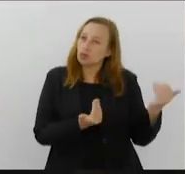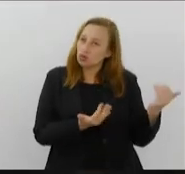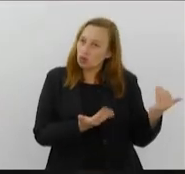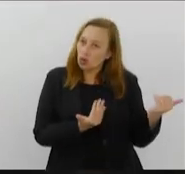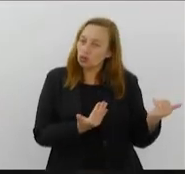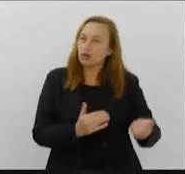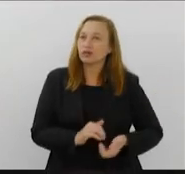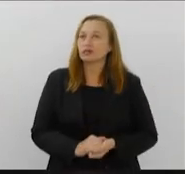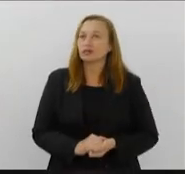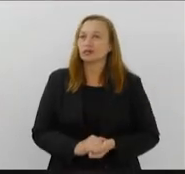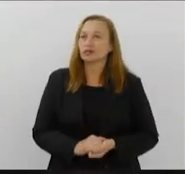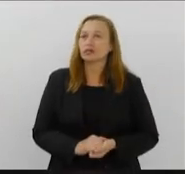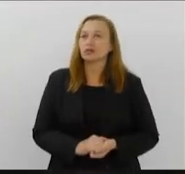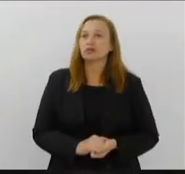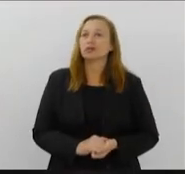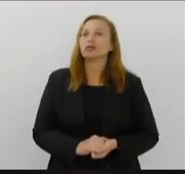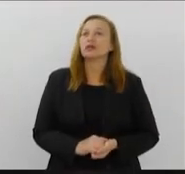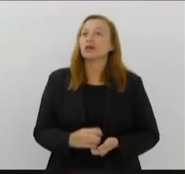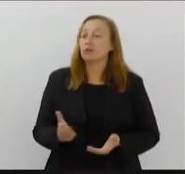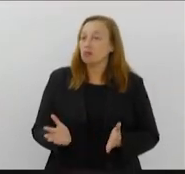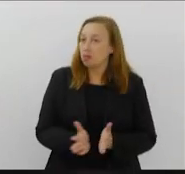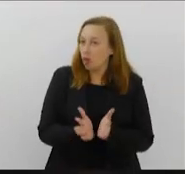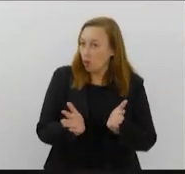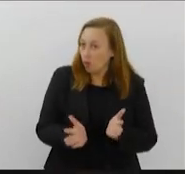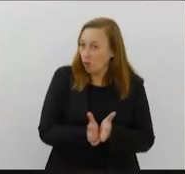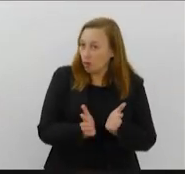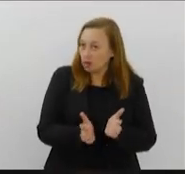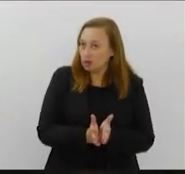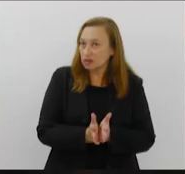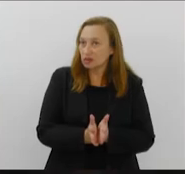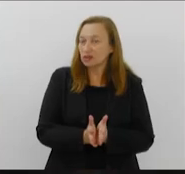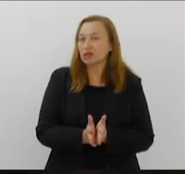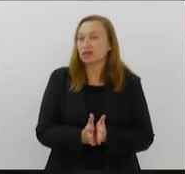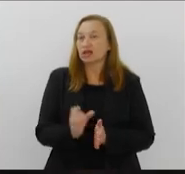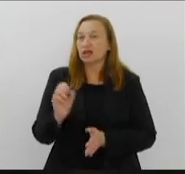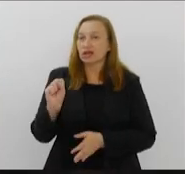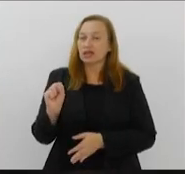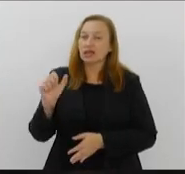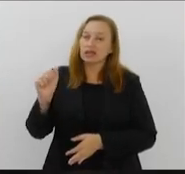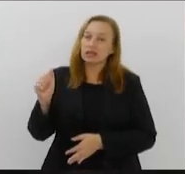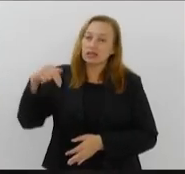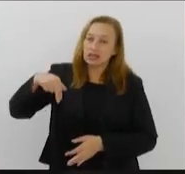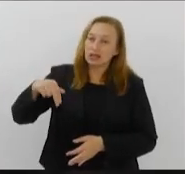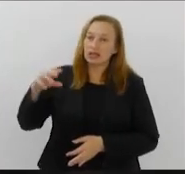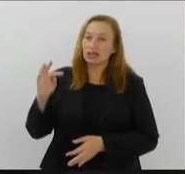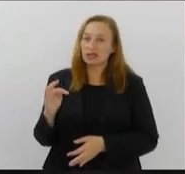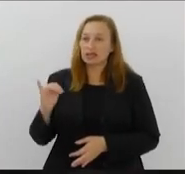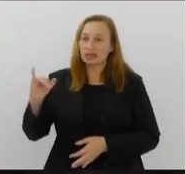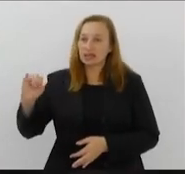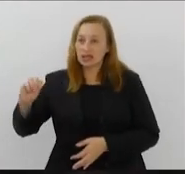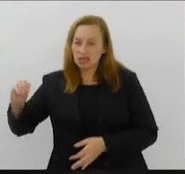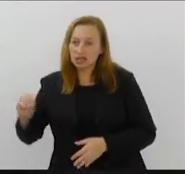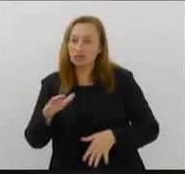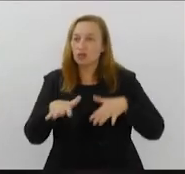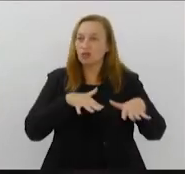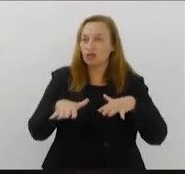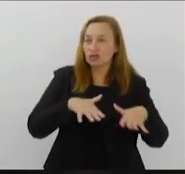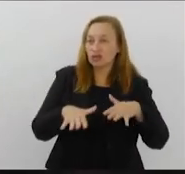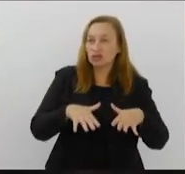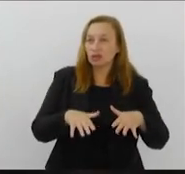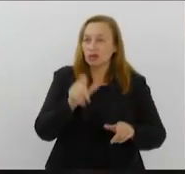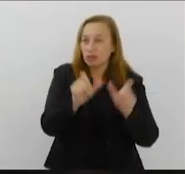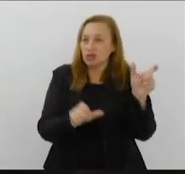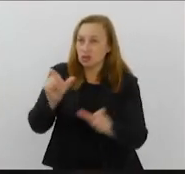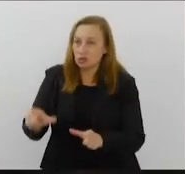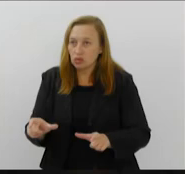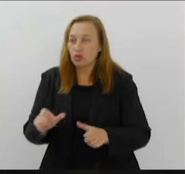veio, jovem de baixa renda, que veio de Santíssimo e que foi mobilizando pessoas e recursos, né? Hoje